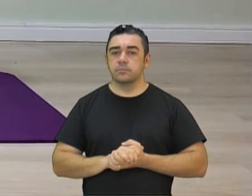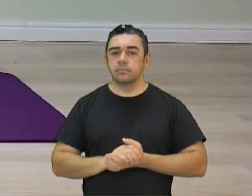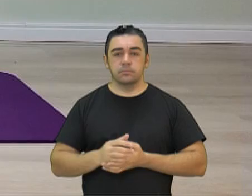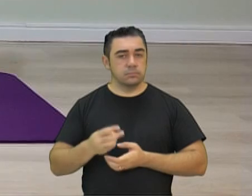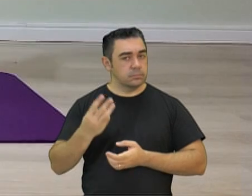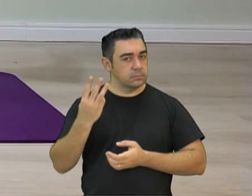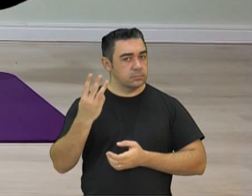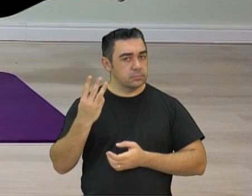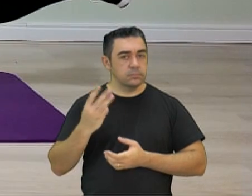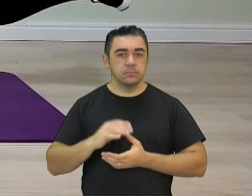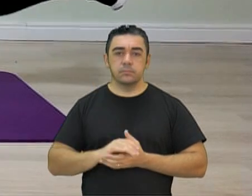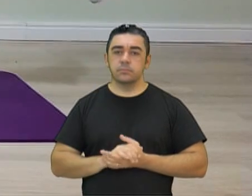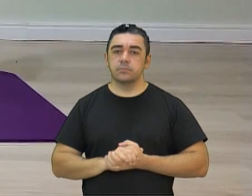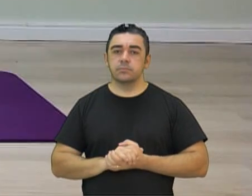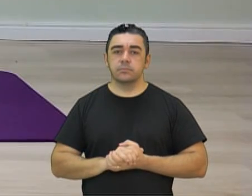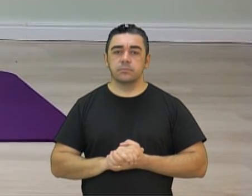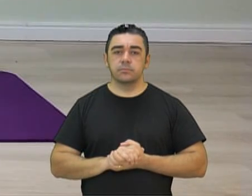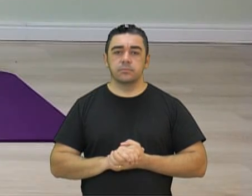3,